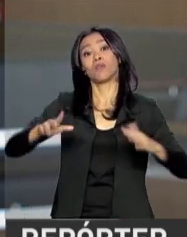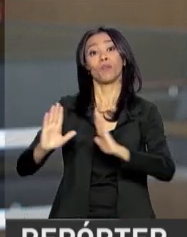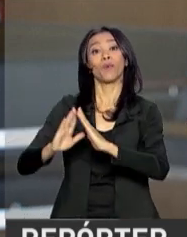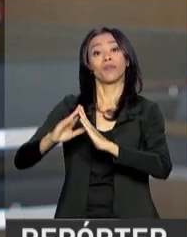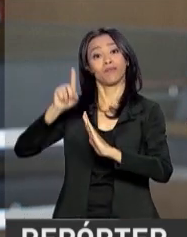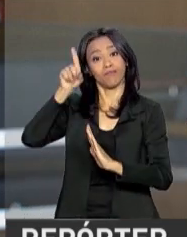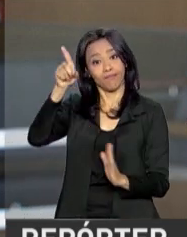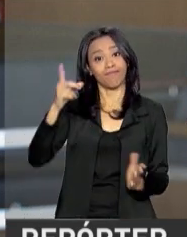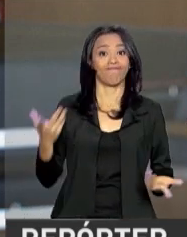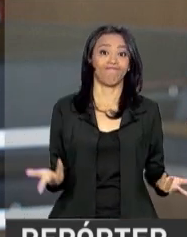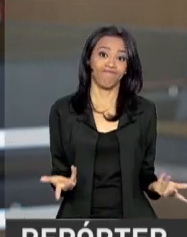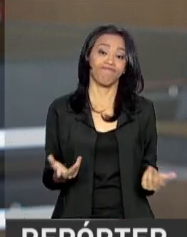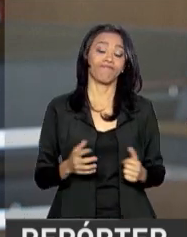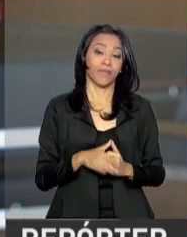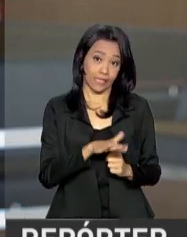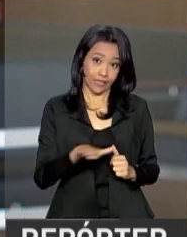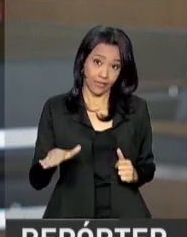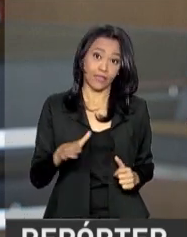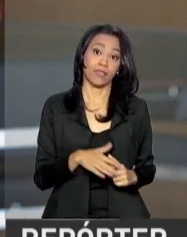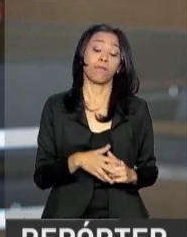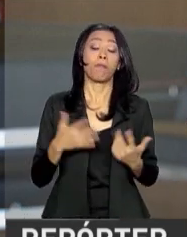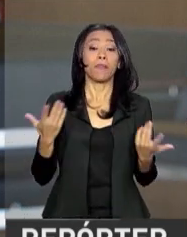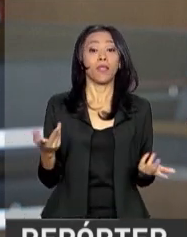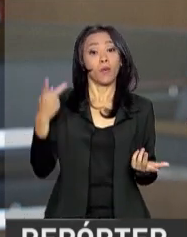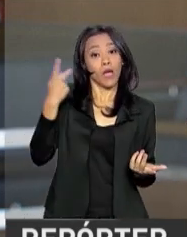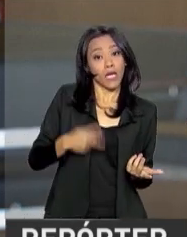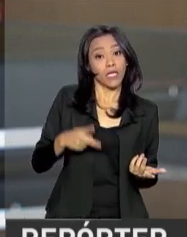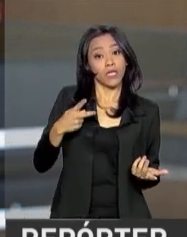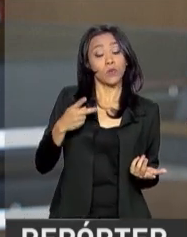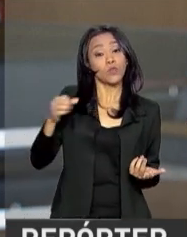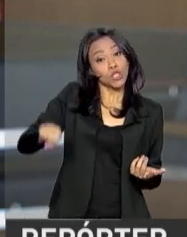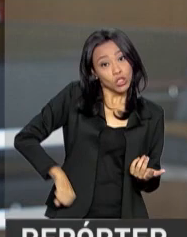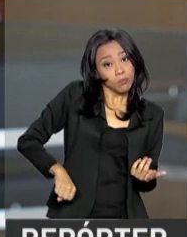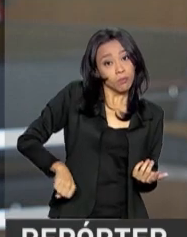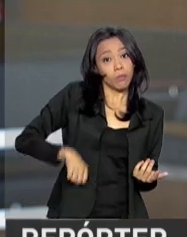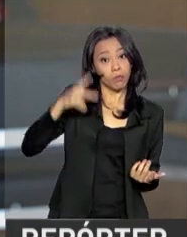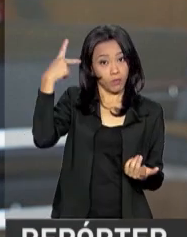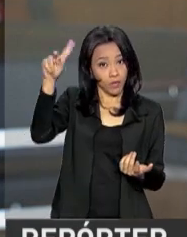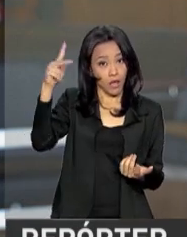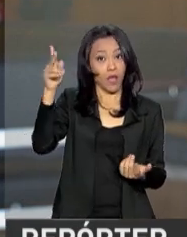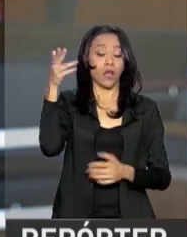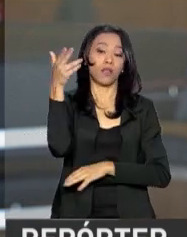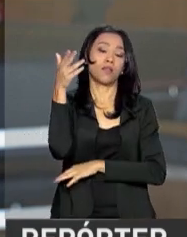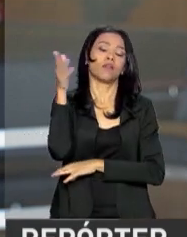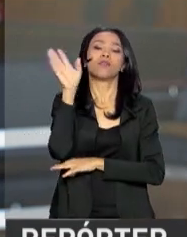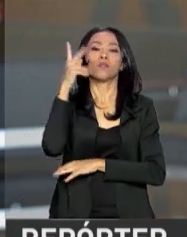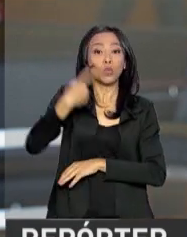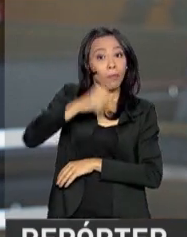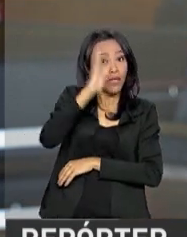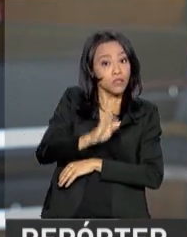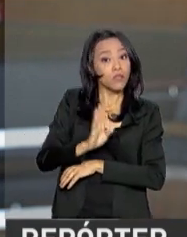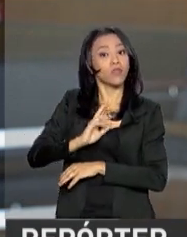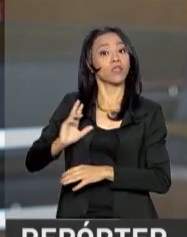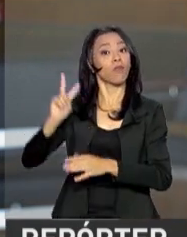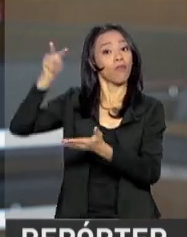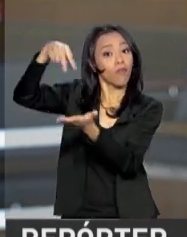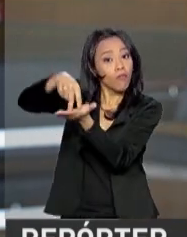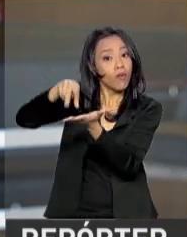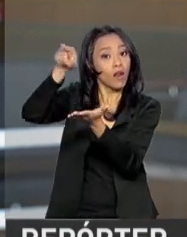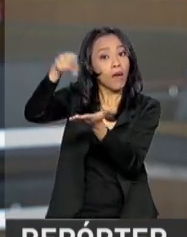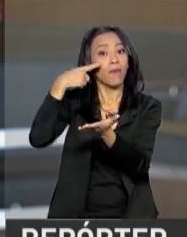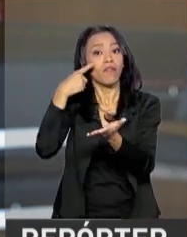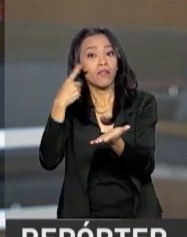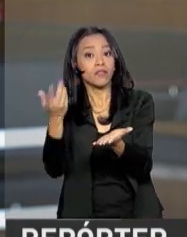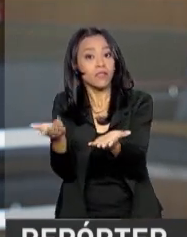por lá o governo os diplomatas brasileiros que ficam nos estados unidos tem se esforçado para tentar reaver recuperar essas crianças inclusive